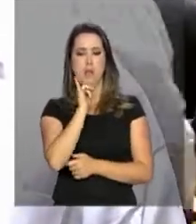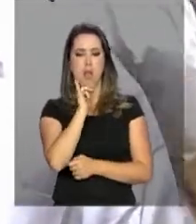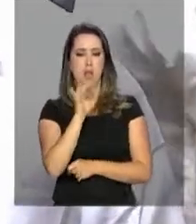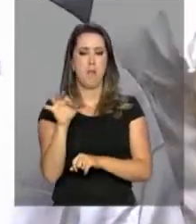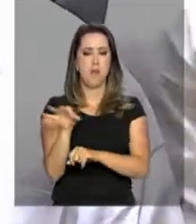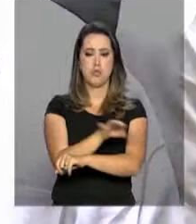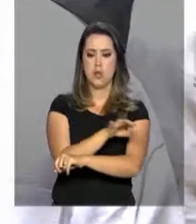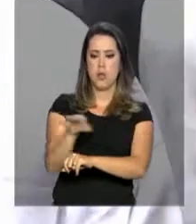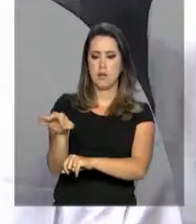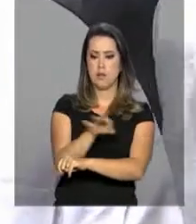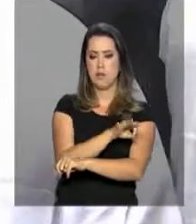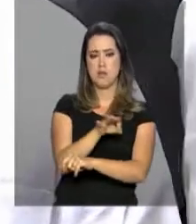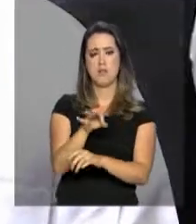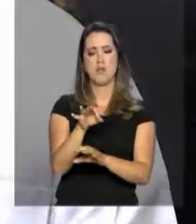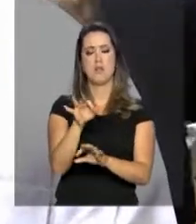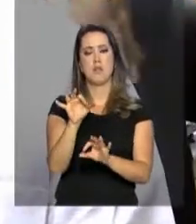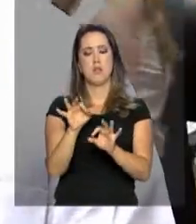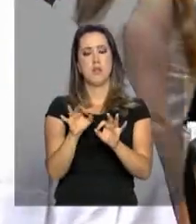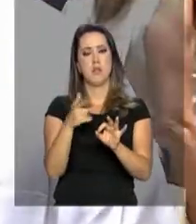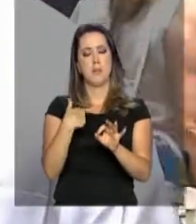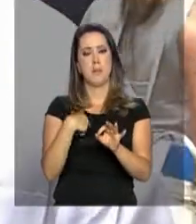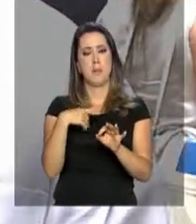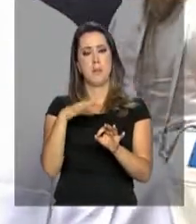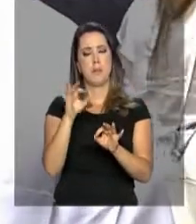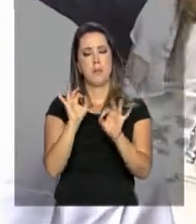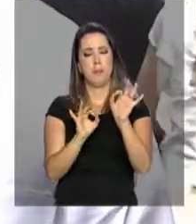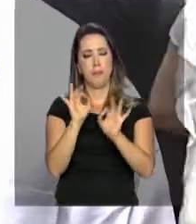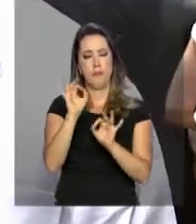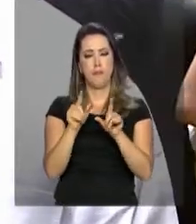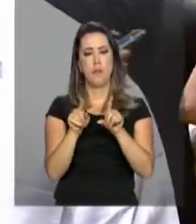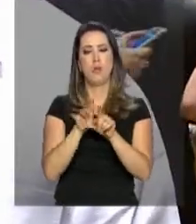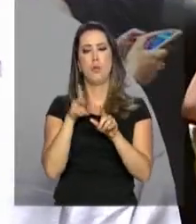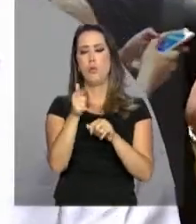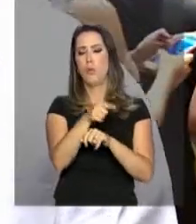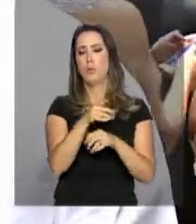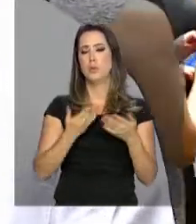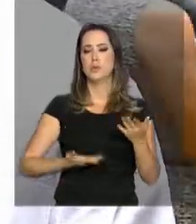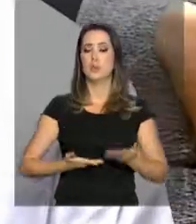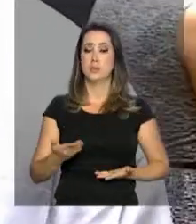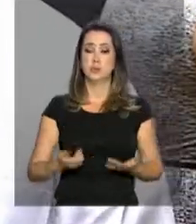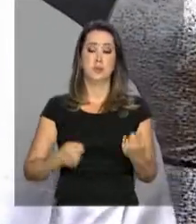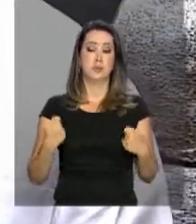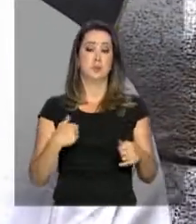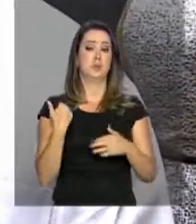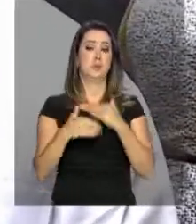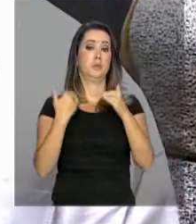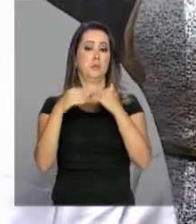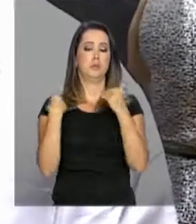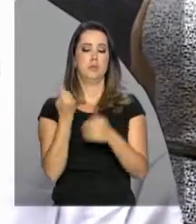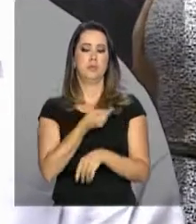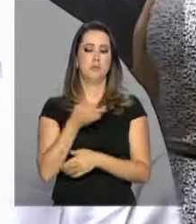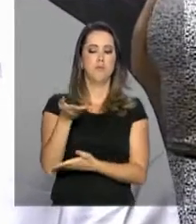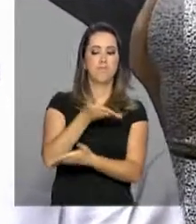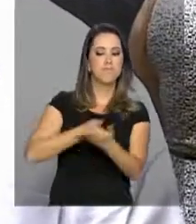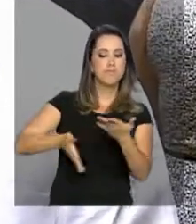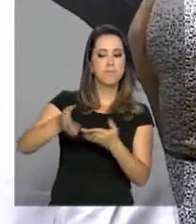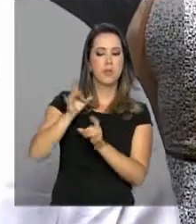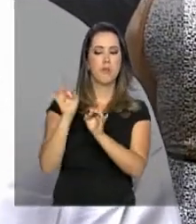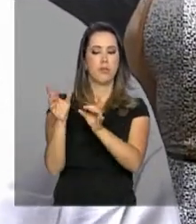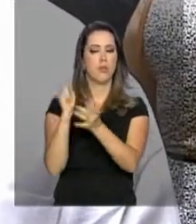arquitetura entre outros diversos serviços o que deverá aumentar a nossa corrente de comércio